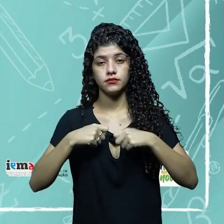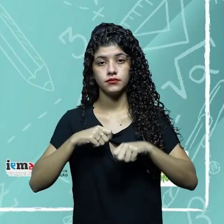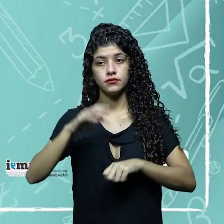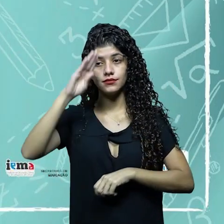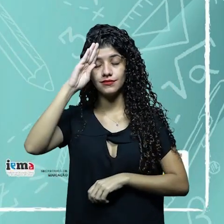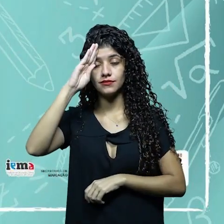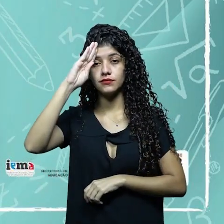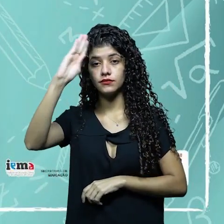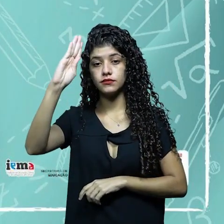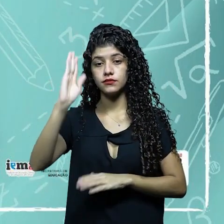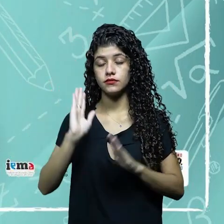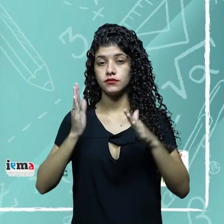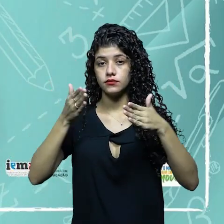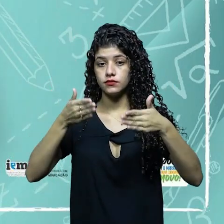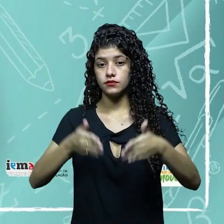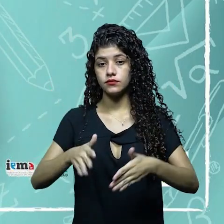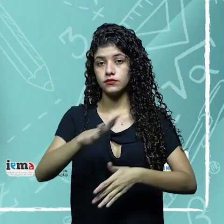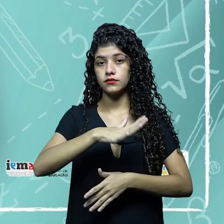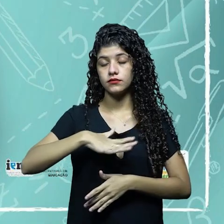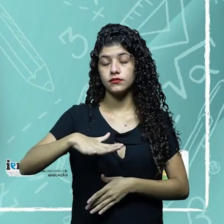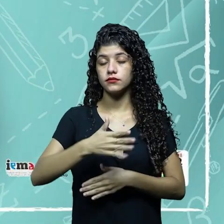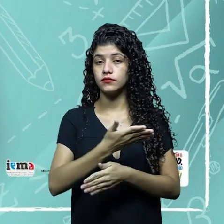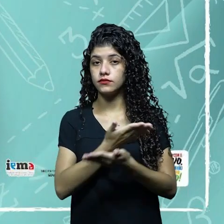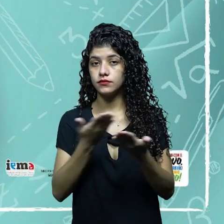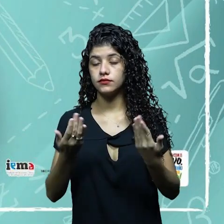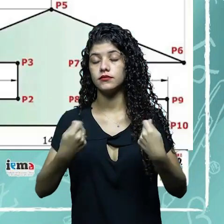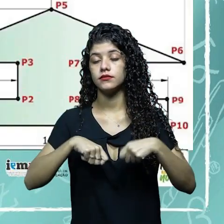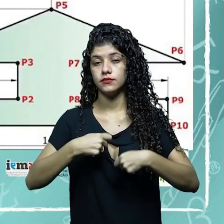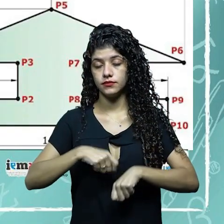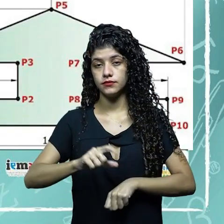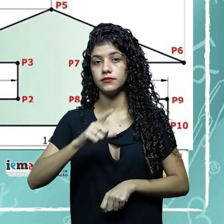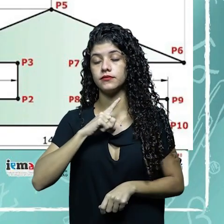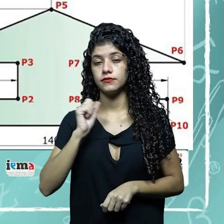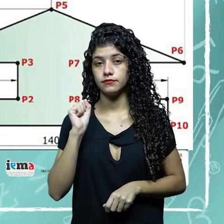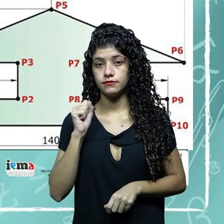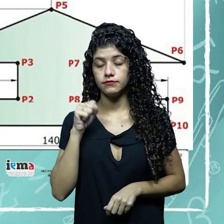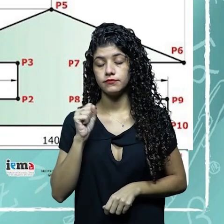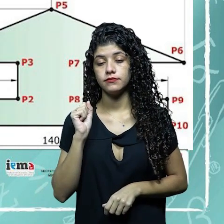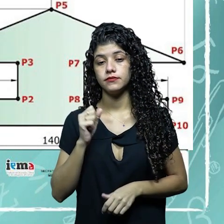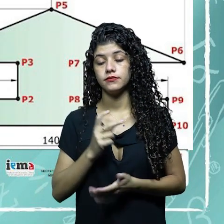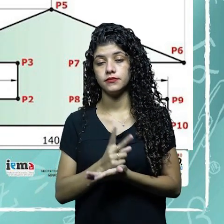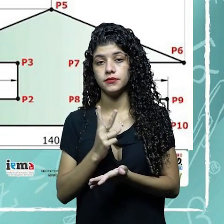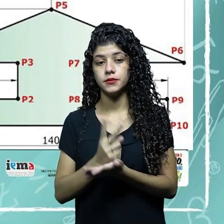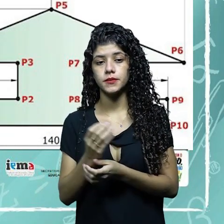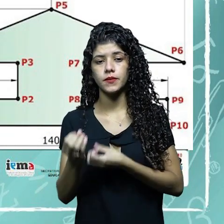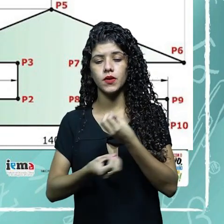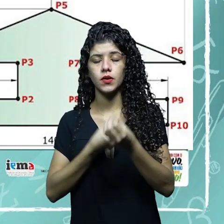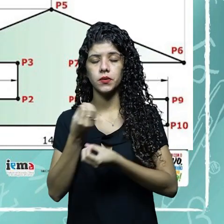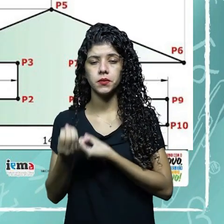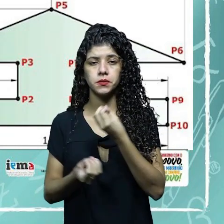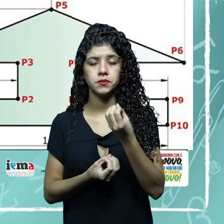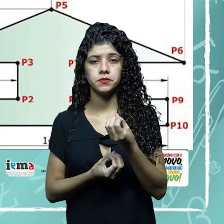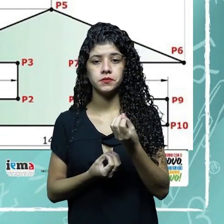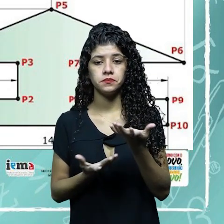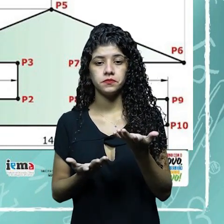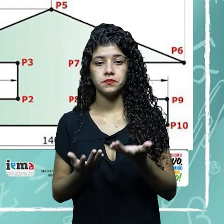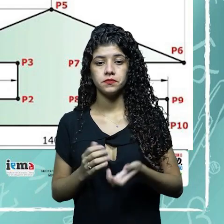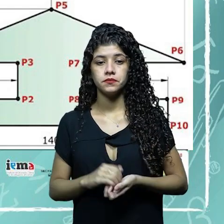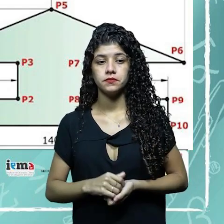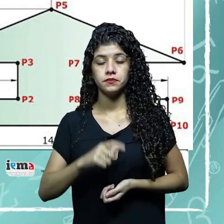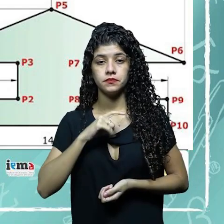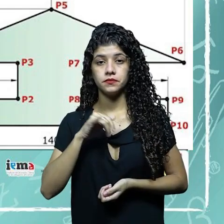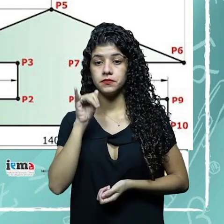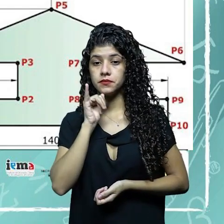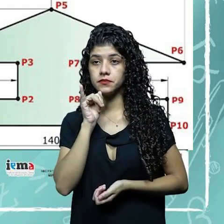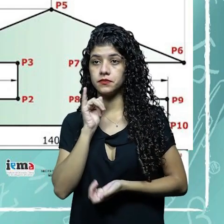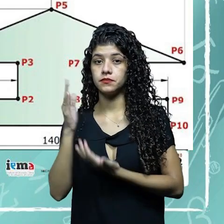principalmente voltado para a área de vocês, é necessário, tá? Então, com ela, como é que eu faço isso lá no CAD? Eu trouxe esse exemplo aqui para a